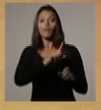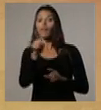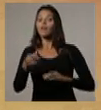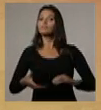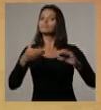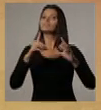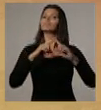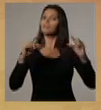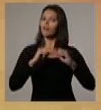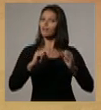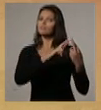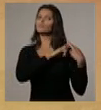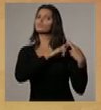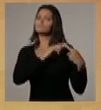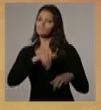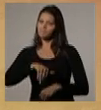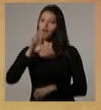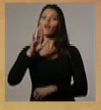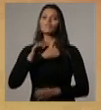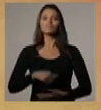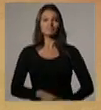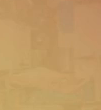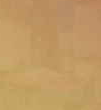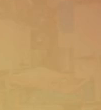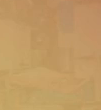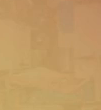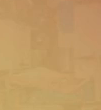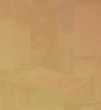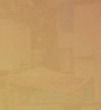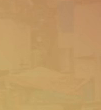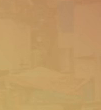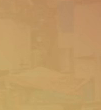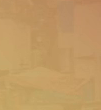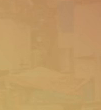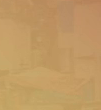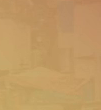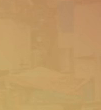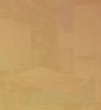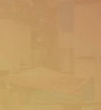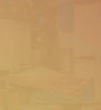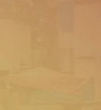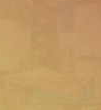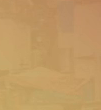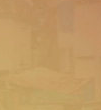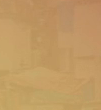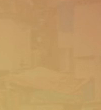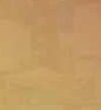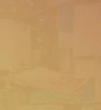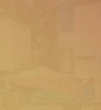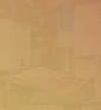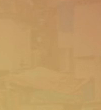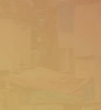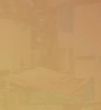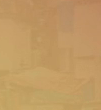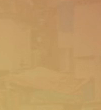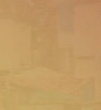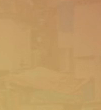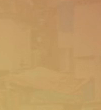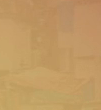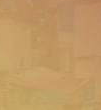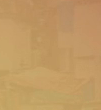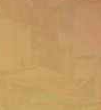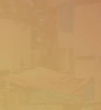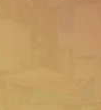Brasília maior responsabilidade do que essa não teme 400 romo Senador 400